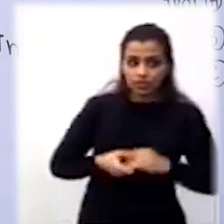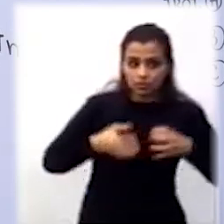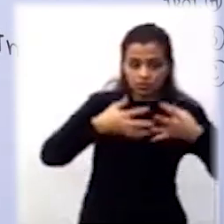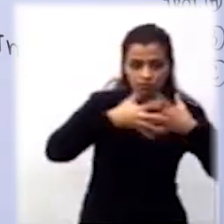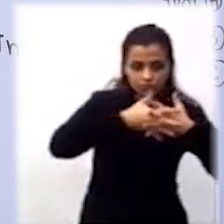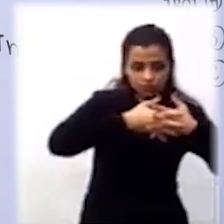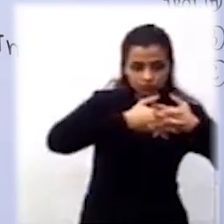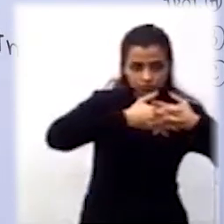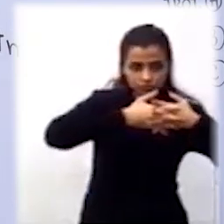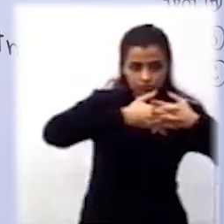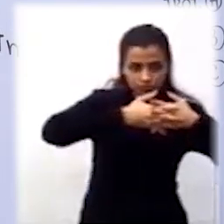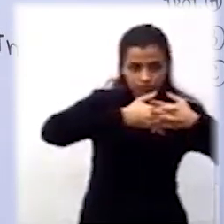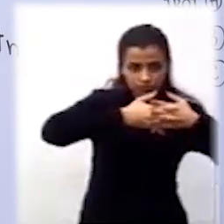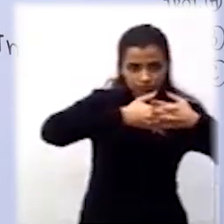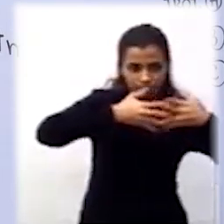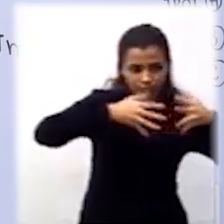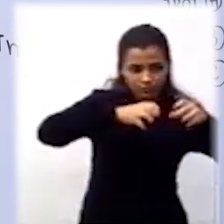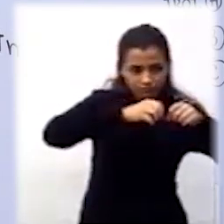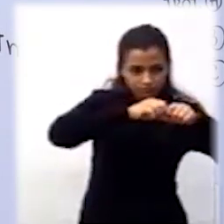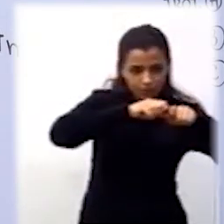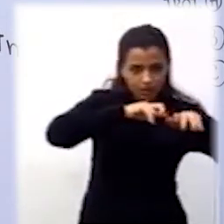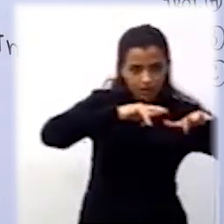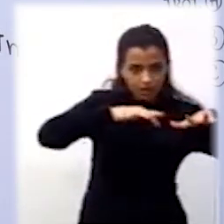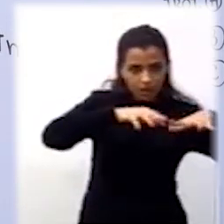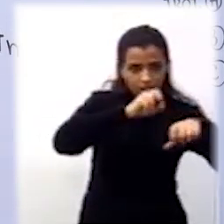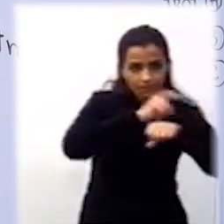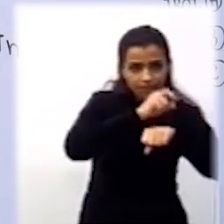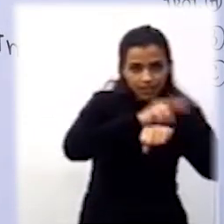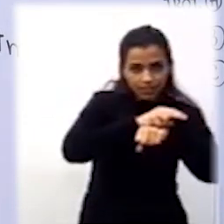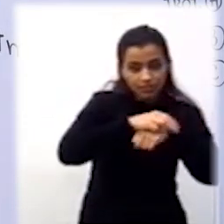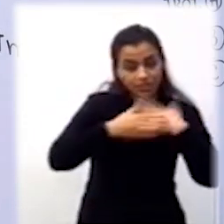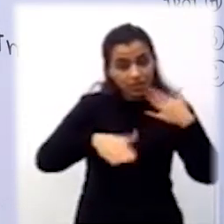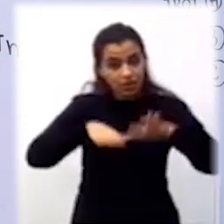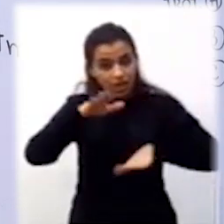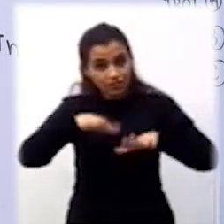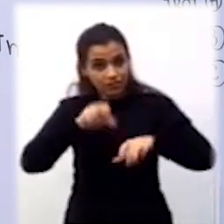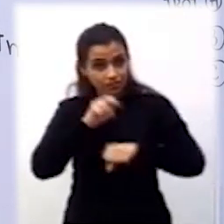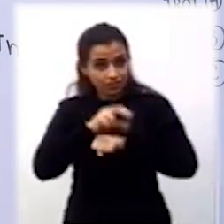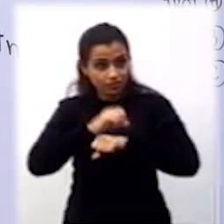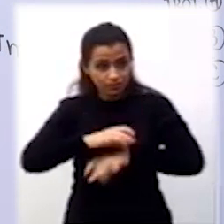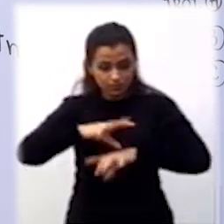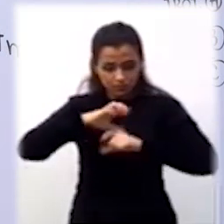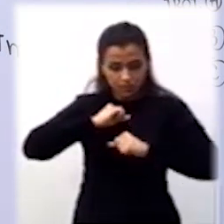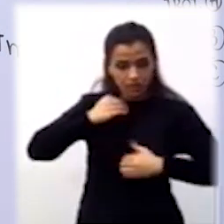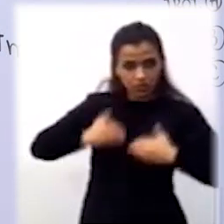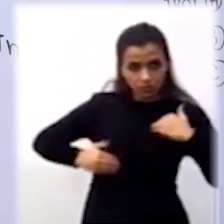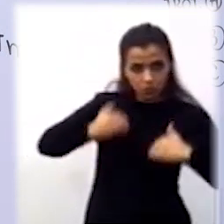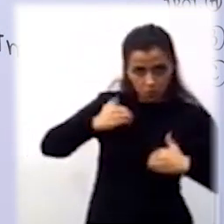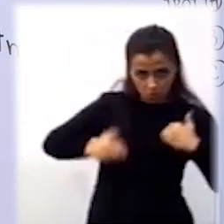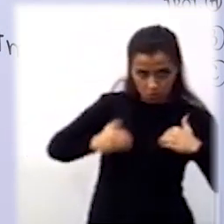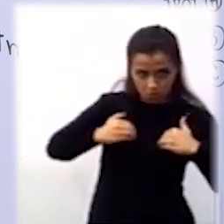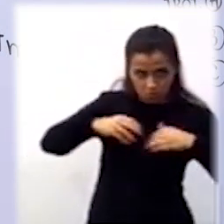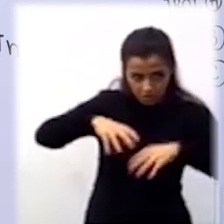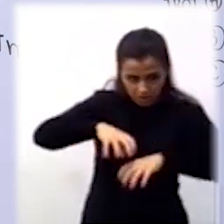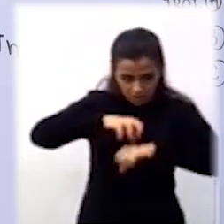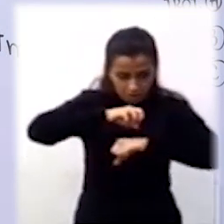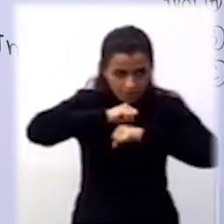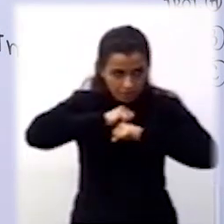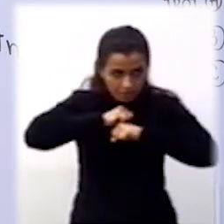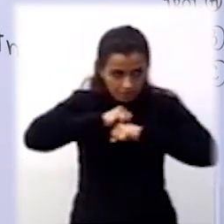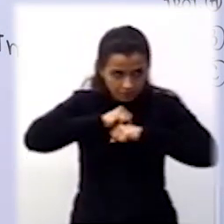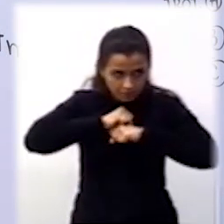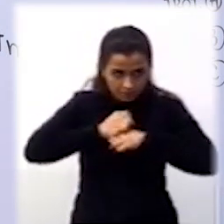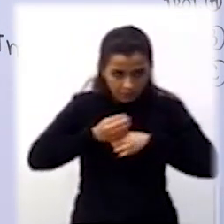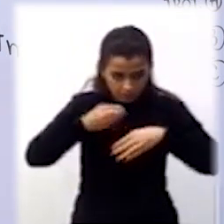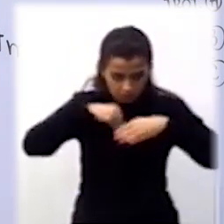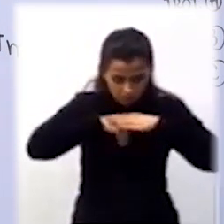lise e tá liberando novos vírus. Então, galera, tem vírus que entra no nosso corpo. Tá aqui o vírus, olha, é um bacteriófago. Ele entra, ele injeta o